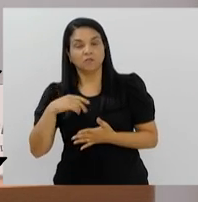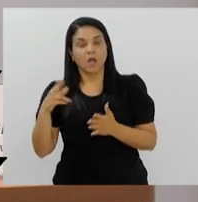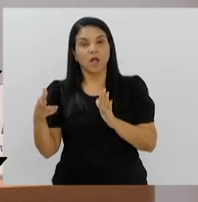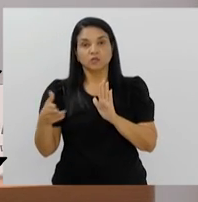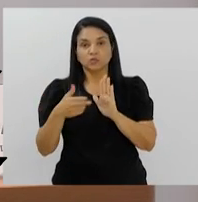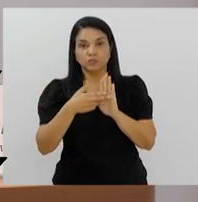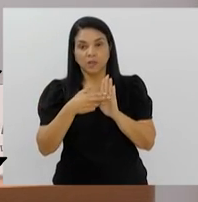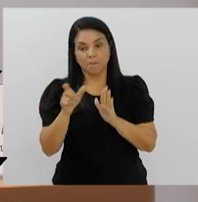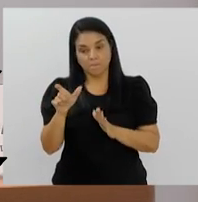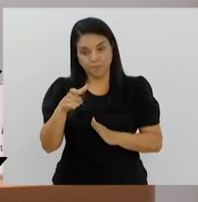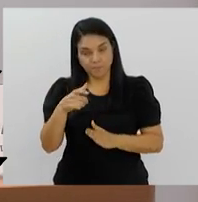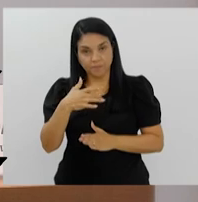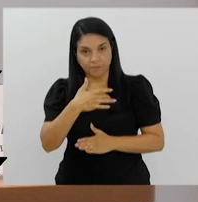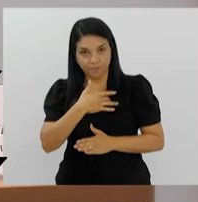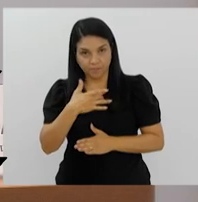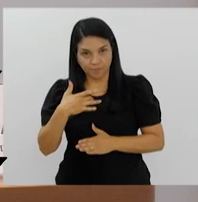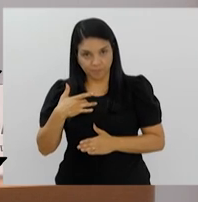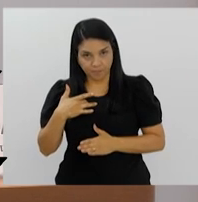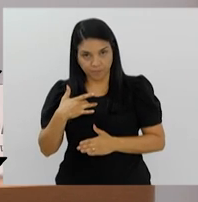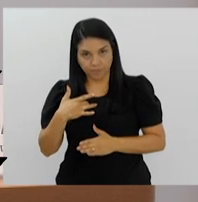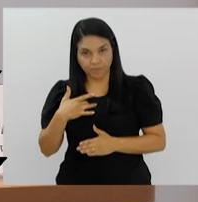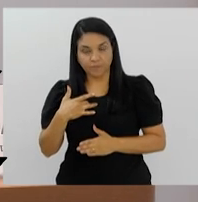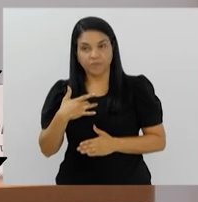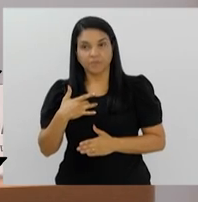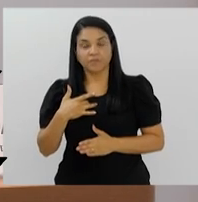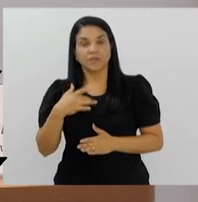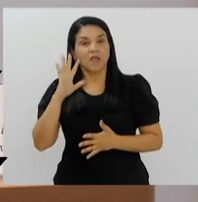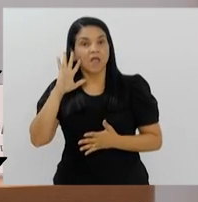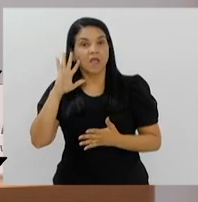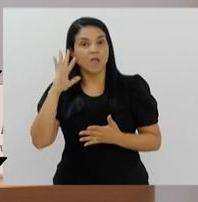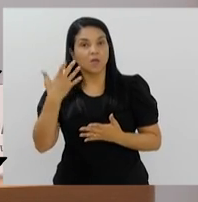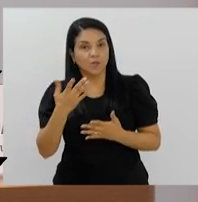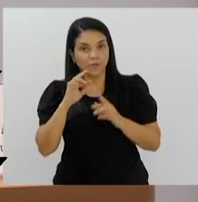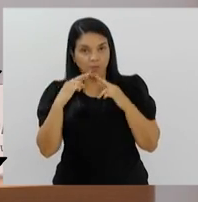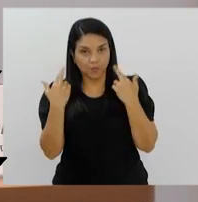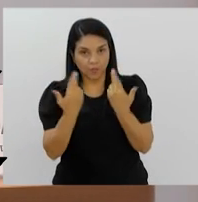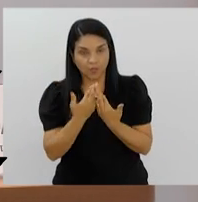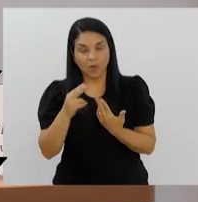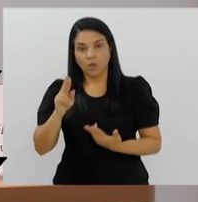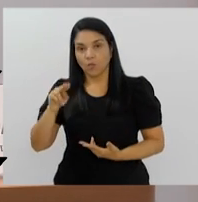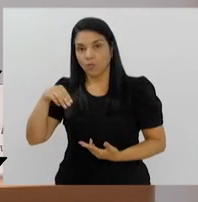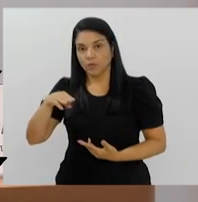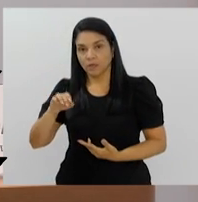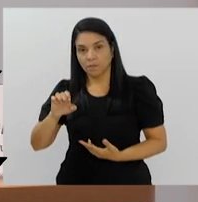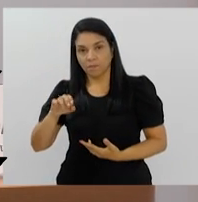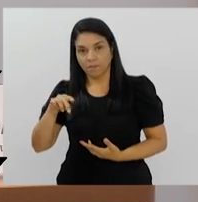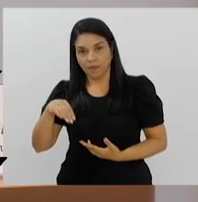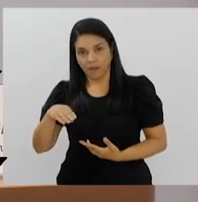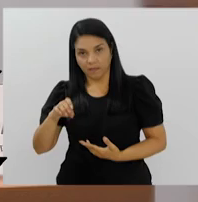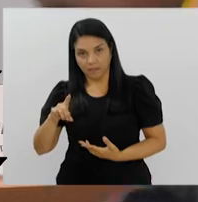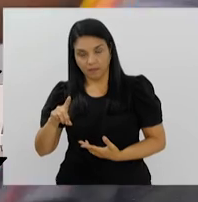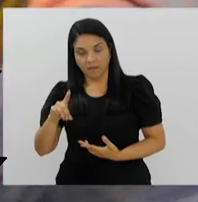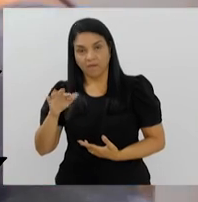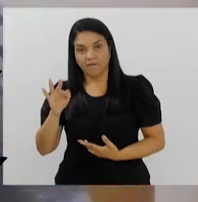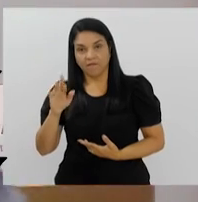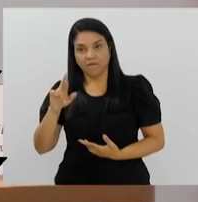inicialmente essa numa reunião foi decidido que a Unimed ferge ela assumiria